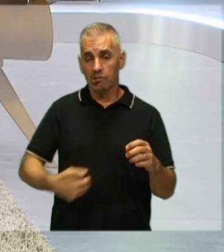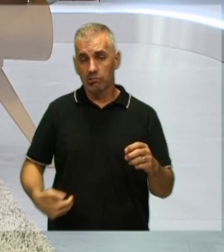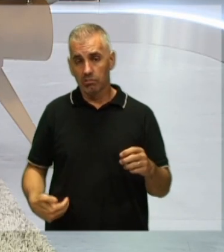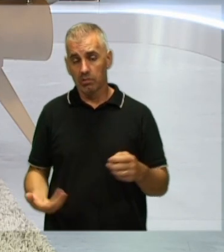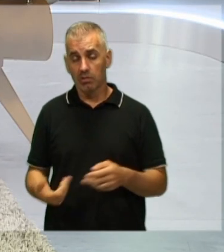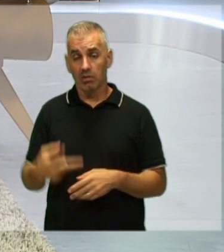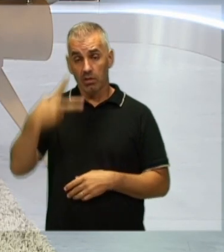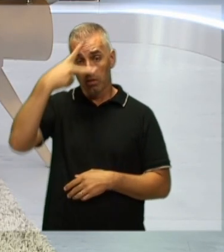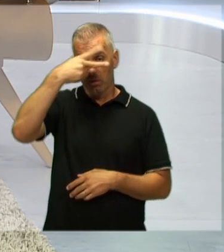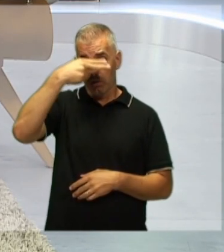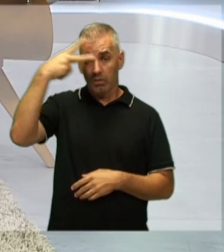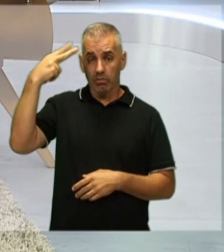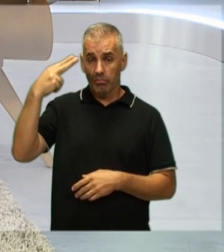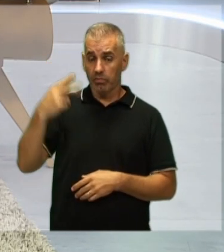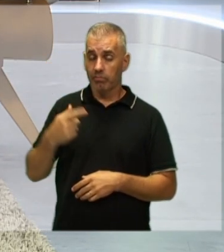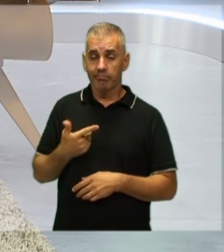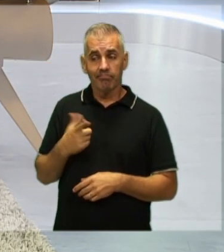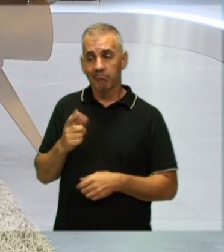não precisando restaurar